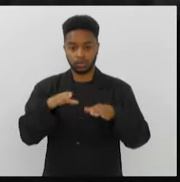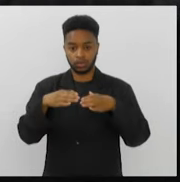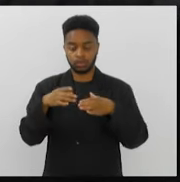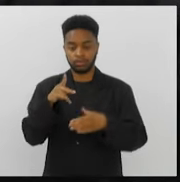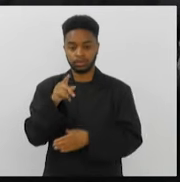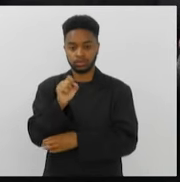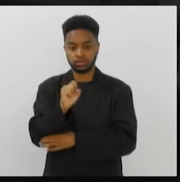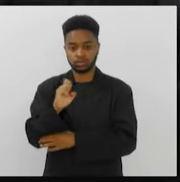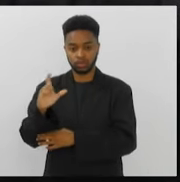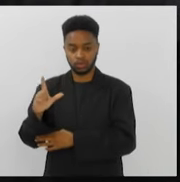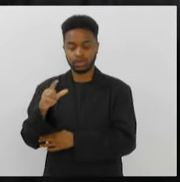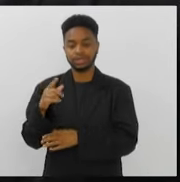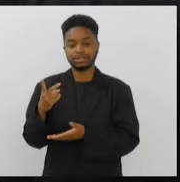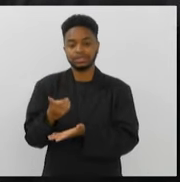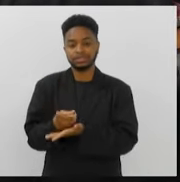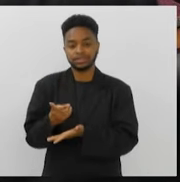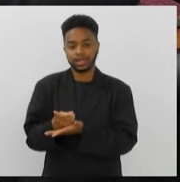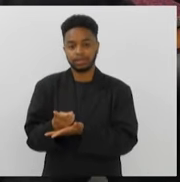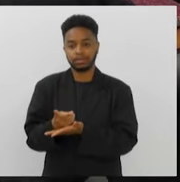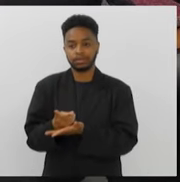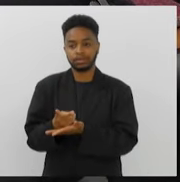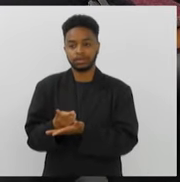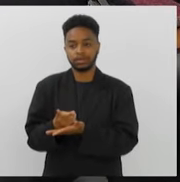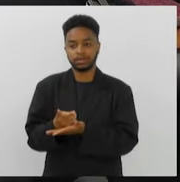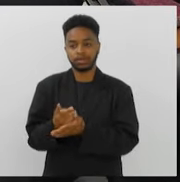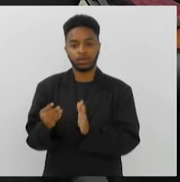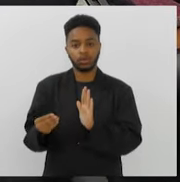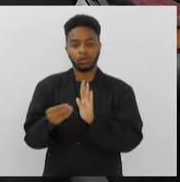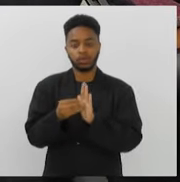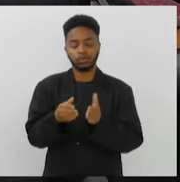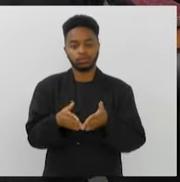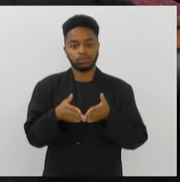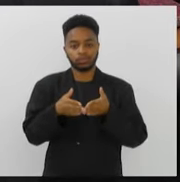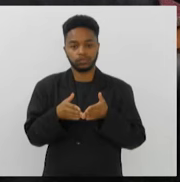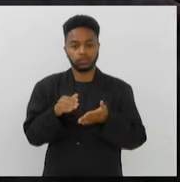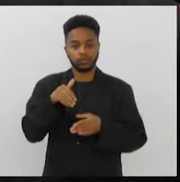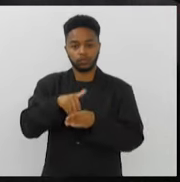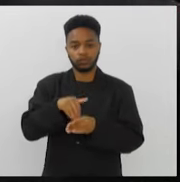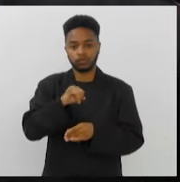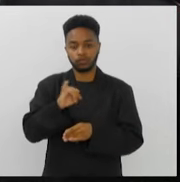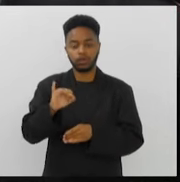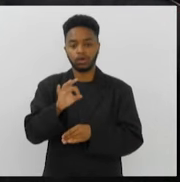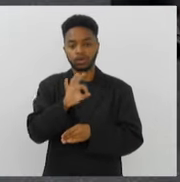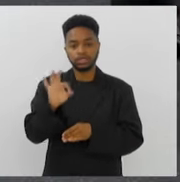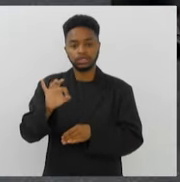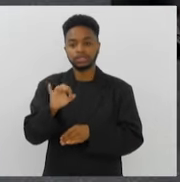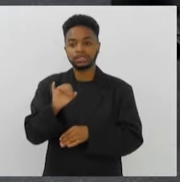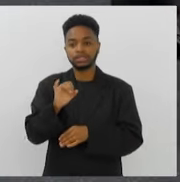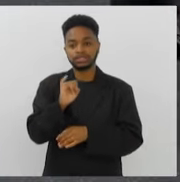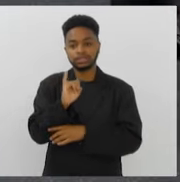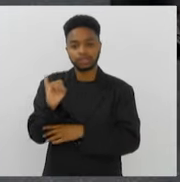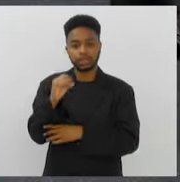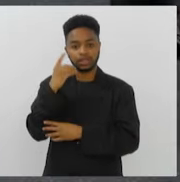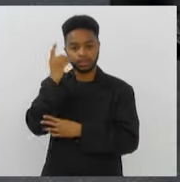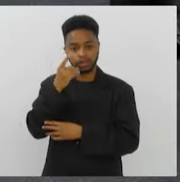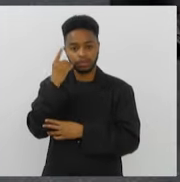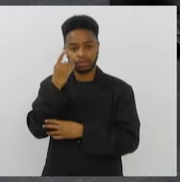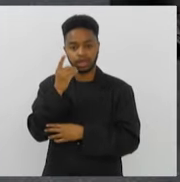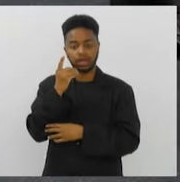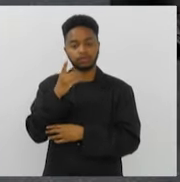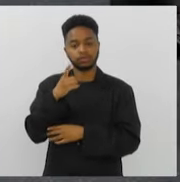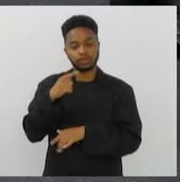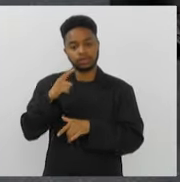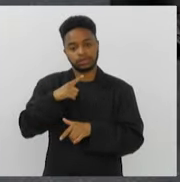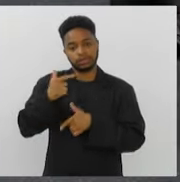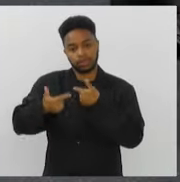nos posicionamos em abstenção quando o deputado ou a deputada está no exercício do seu mandato aqui dentro da Casa